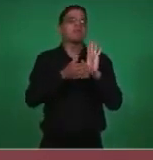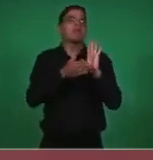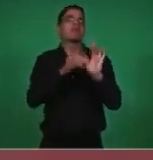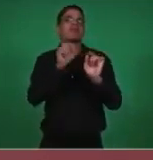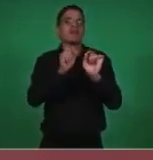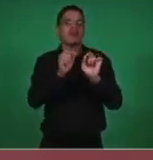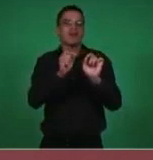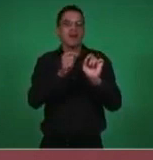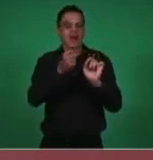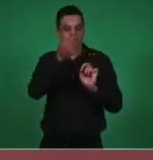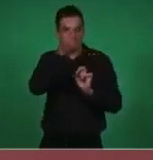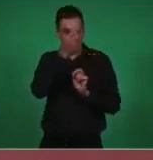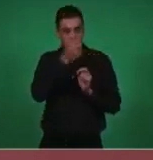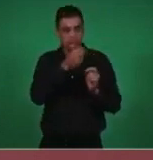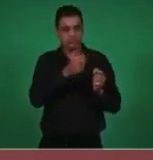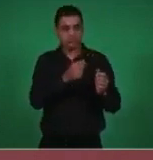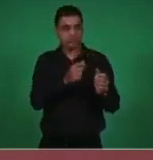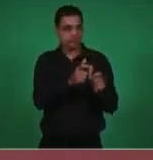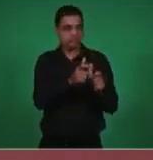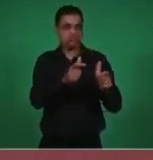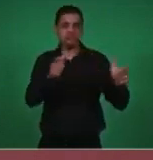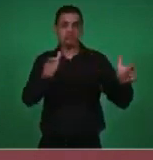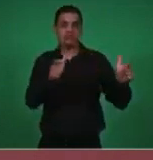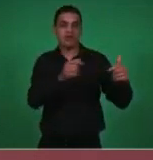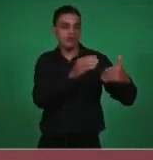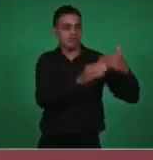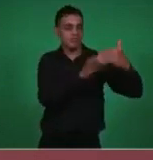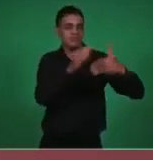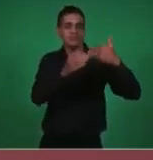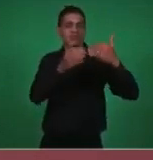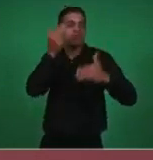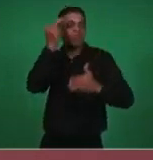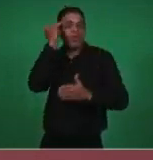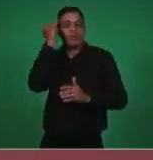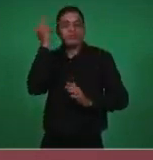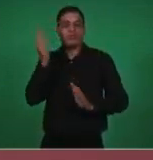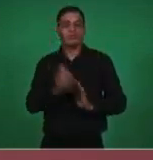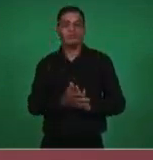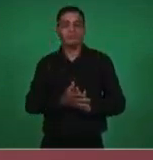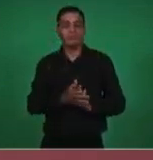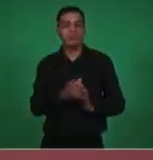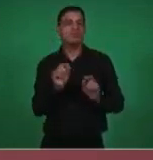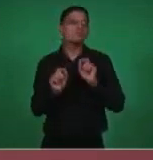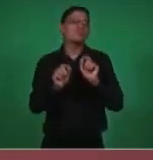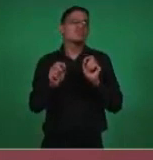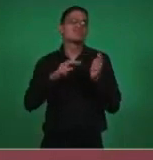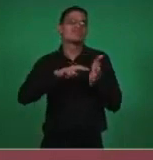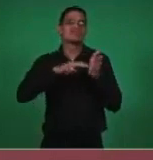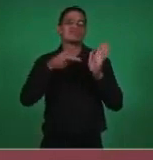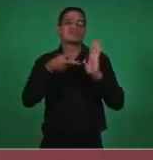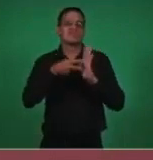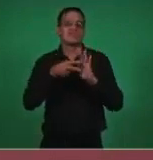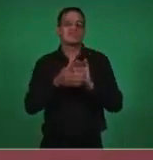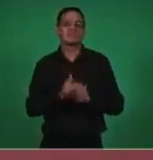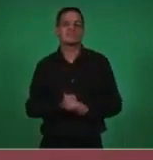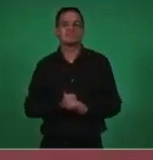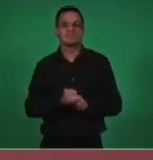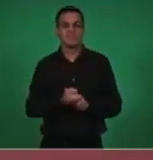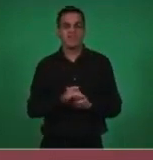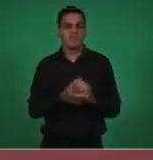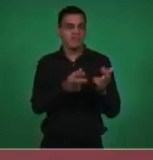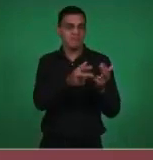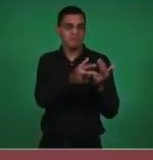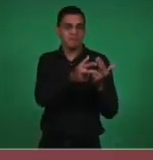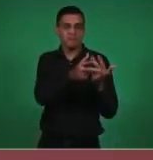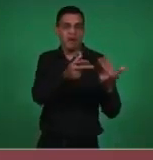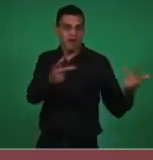natural. O que é isso? Seleção natural simplesmente é espécies, indivíduos resistentes ao